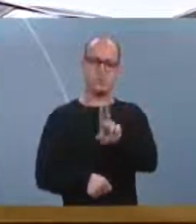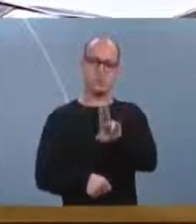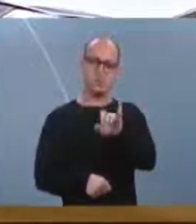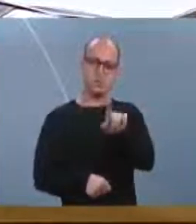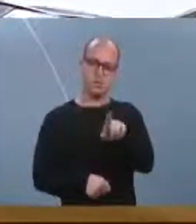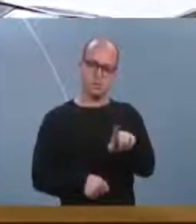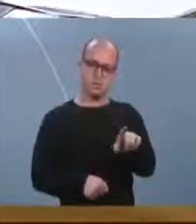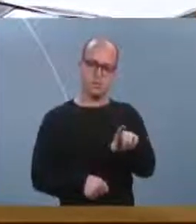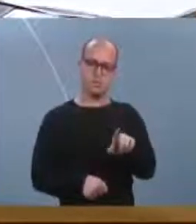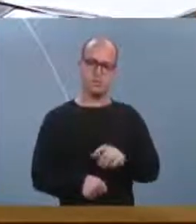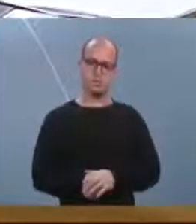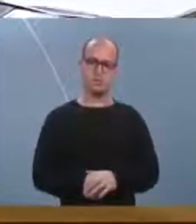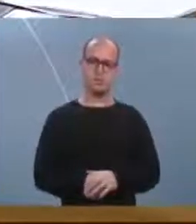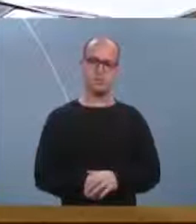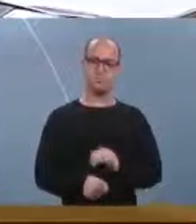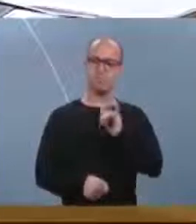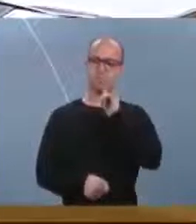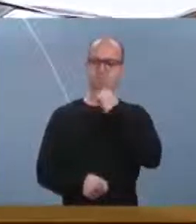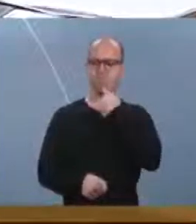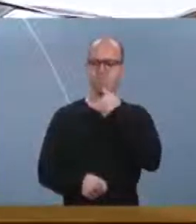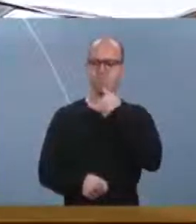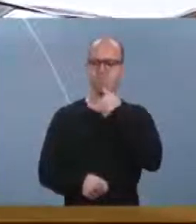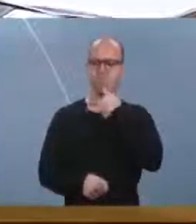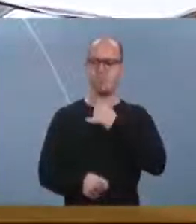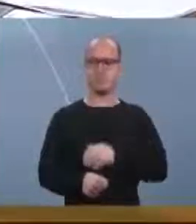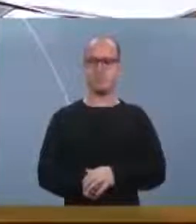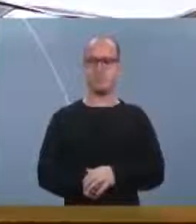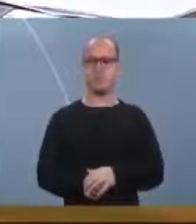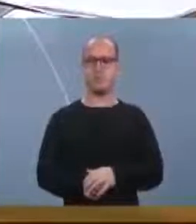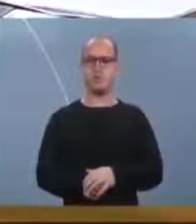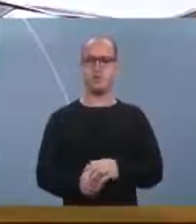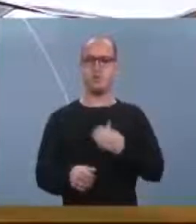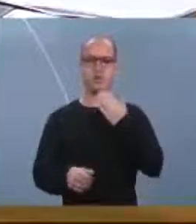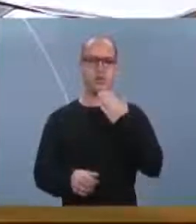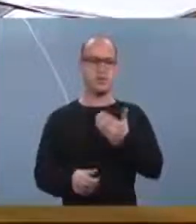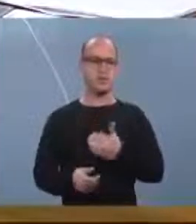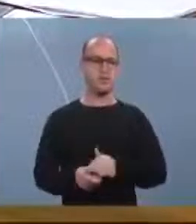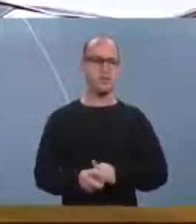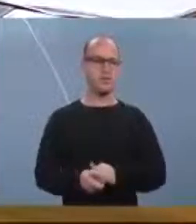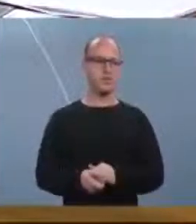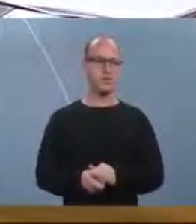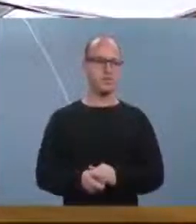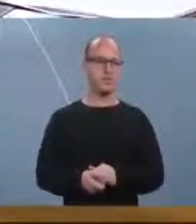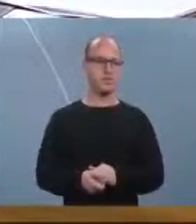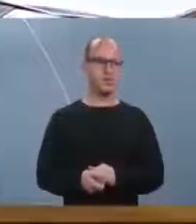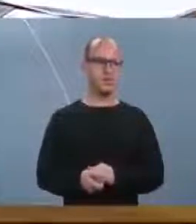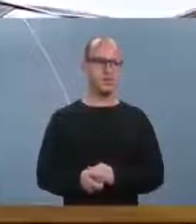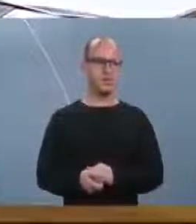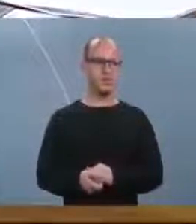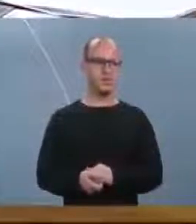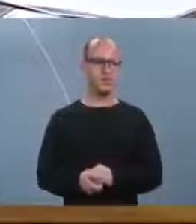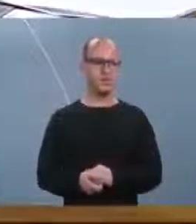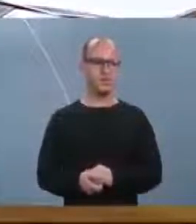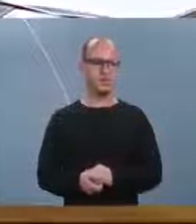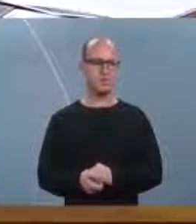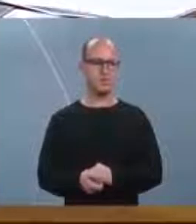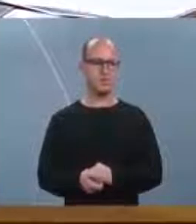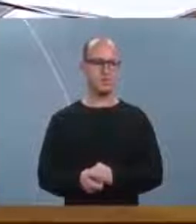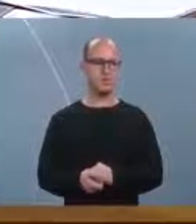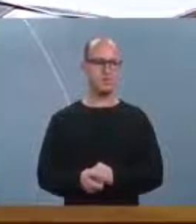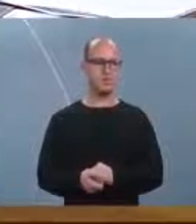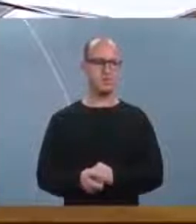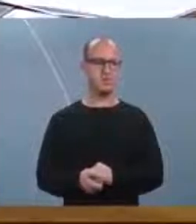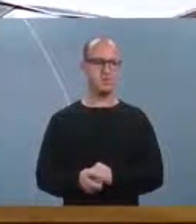se negar entregar documentos solicitados pela comissão esse pedido tá sendo feito por o